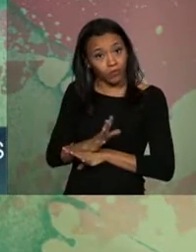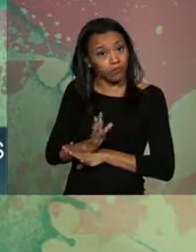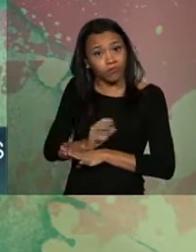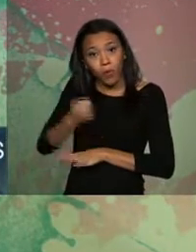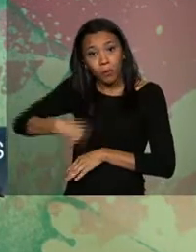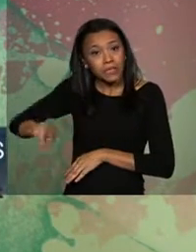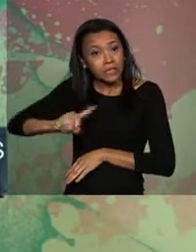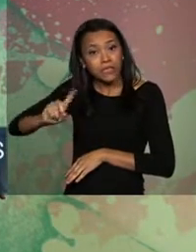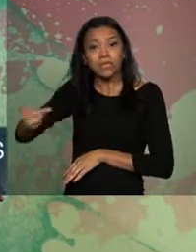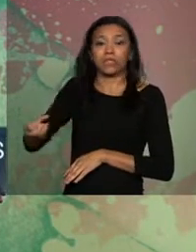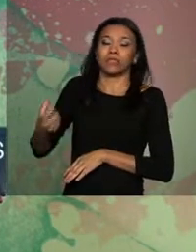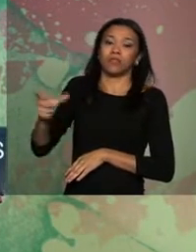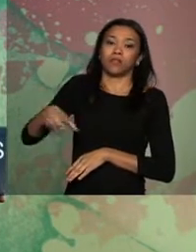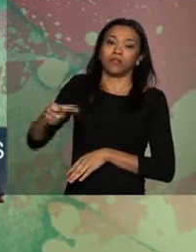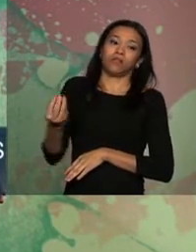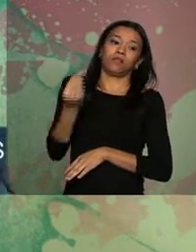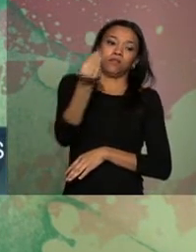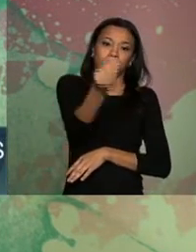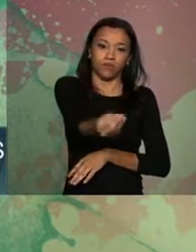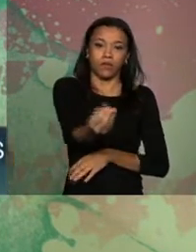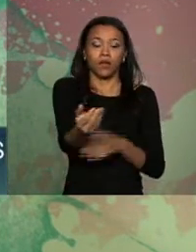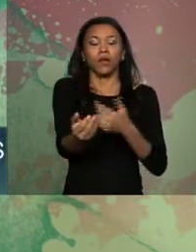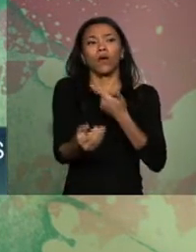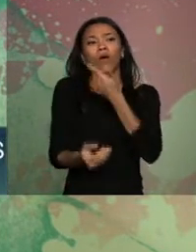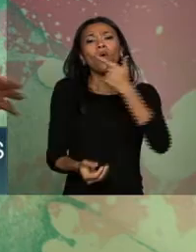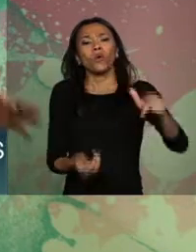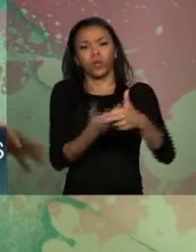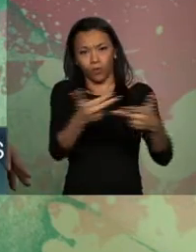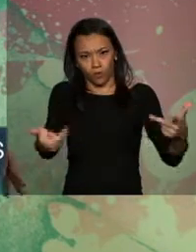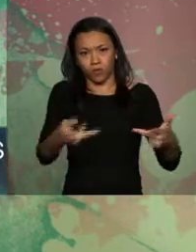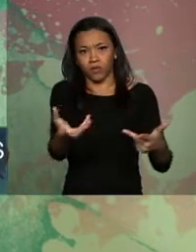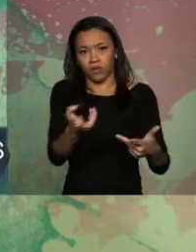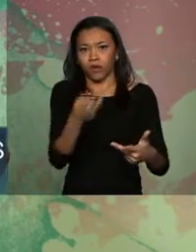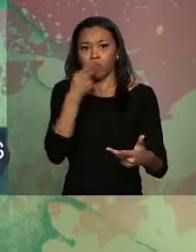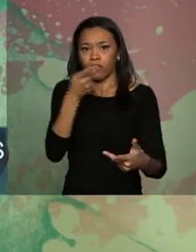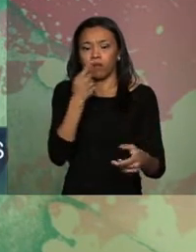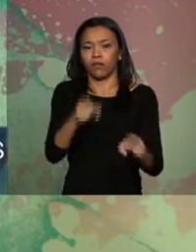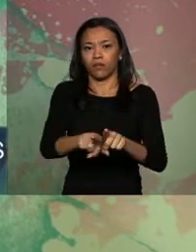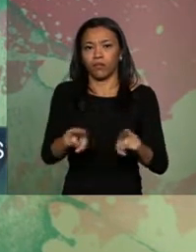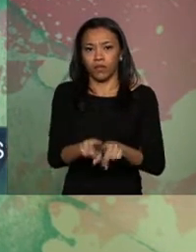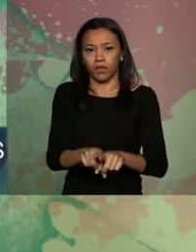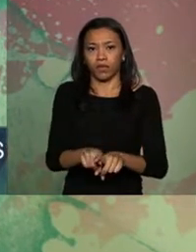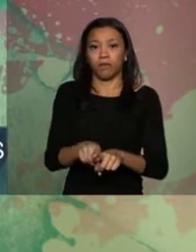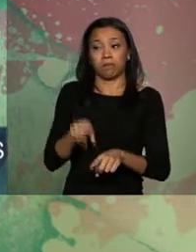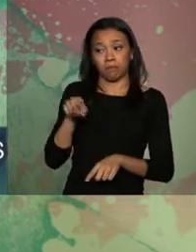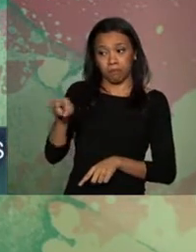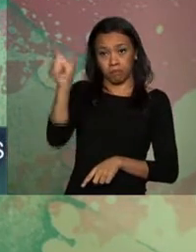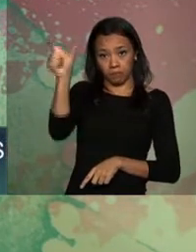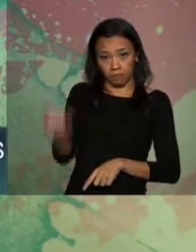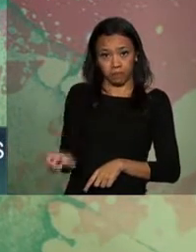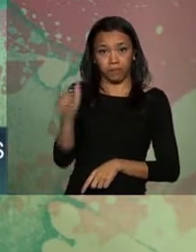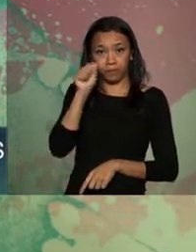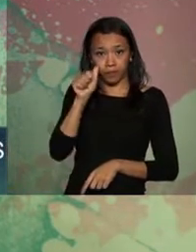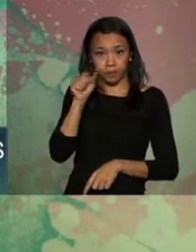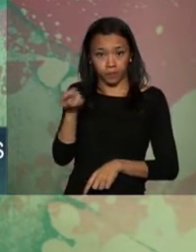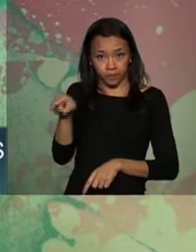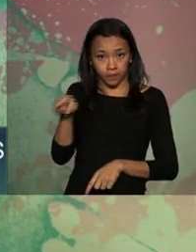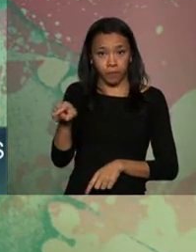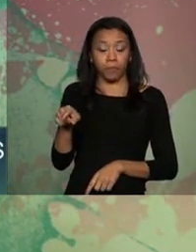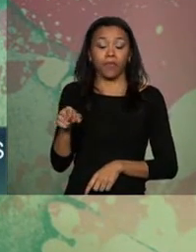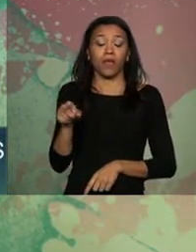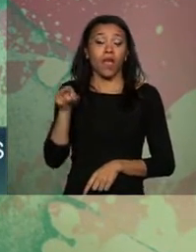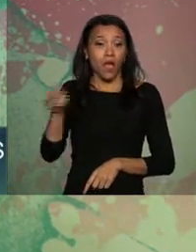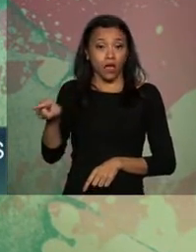que um outro aspecto eu tenho de novamente enfatizar no caso da dona Delci, é que como